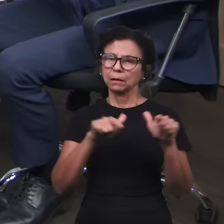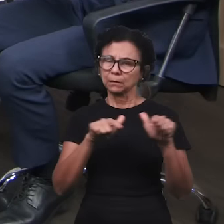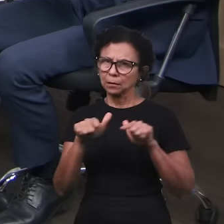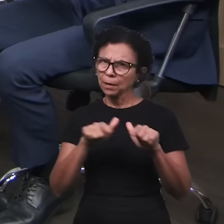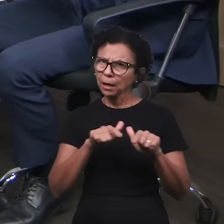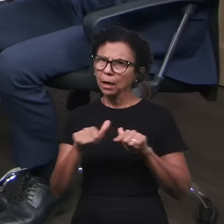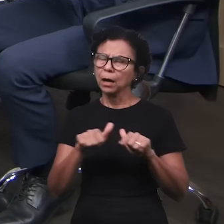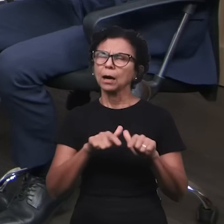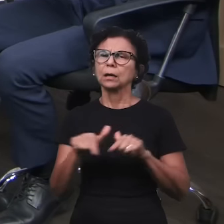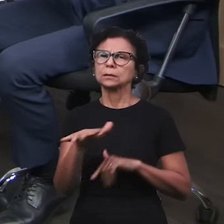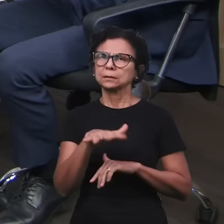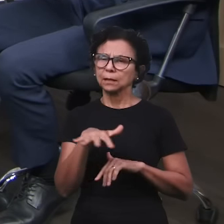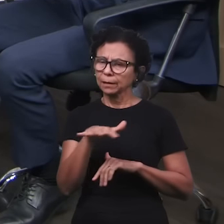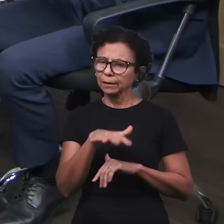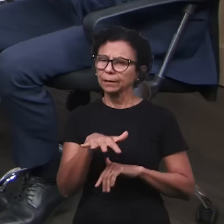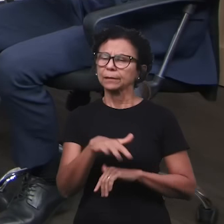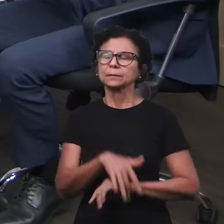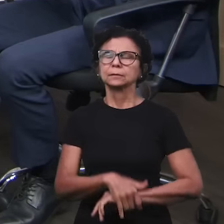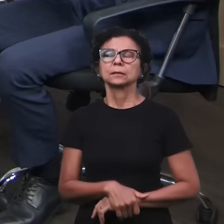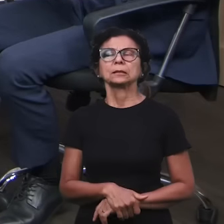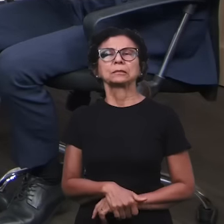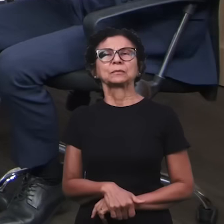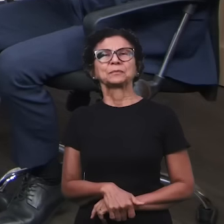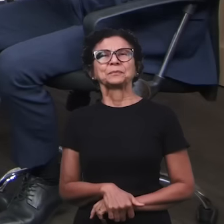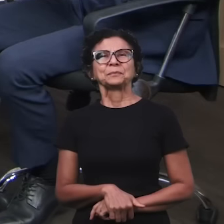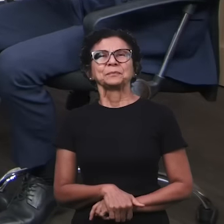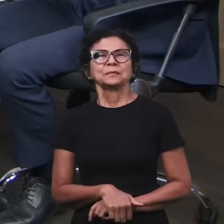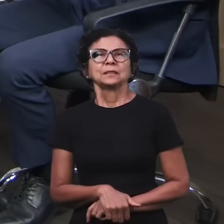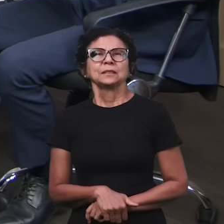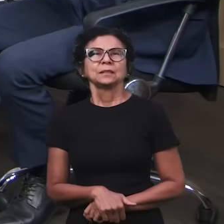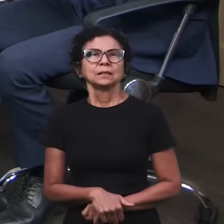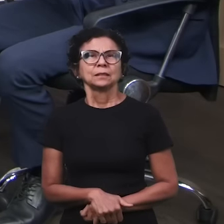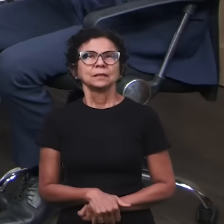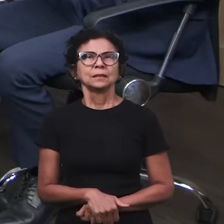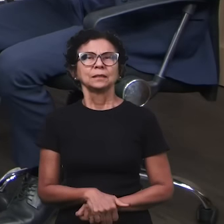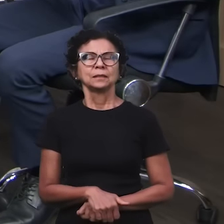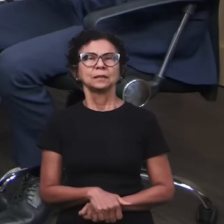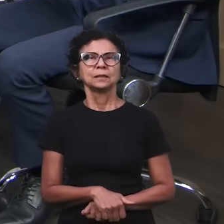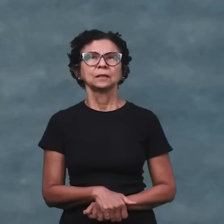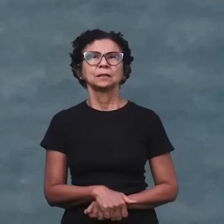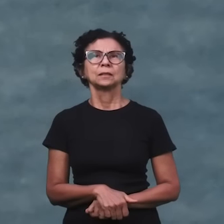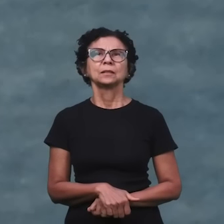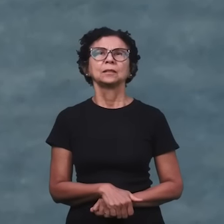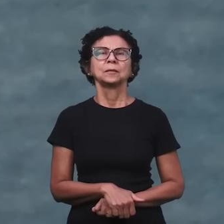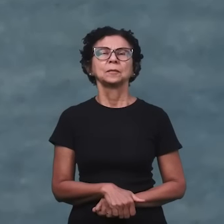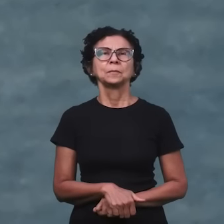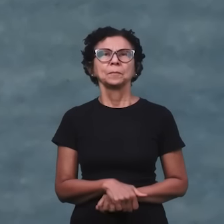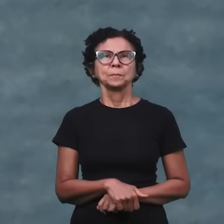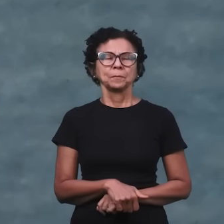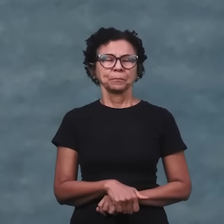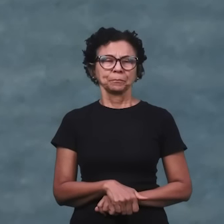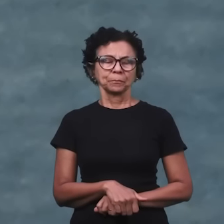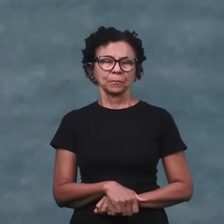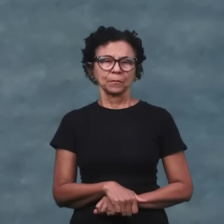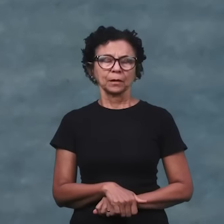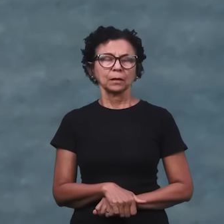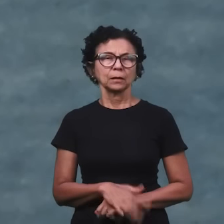Você vê hoje, Paulo, uma relação profissionais versus população. Sempre se